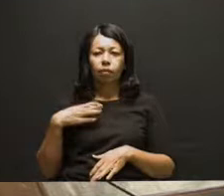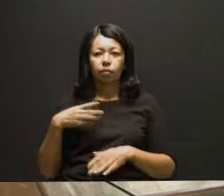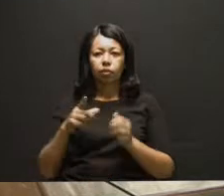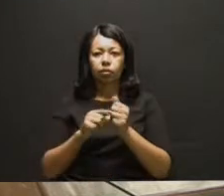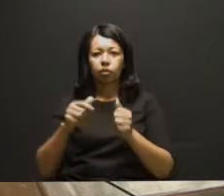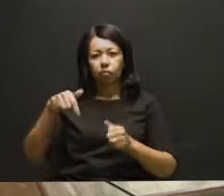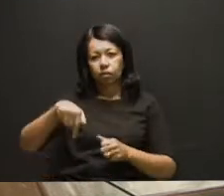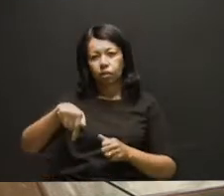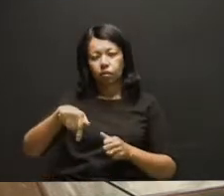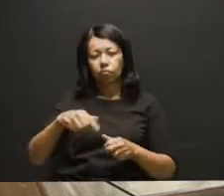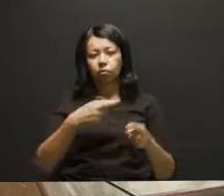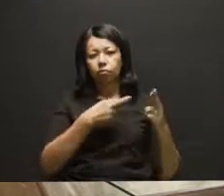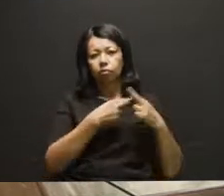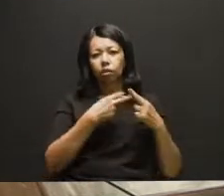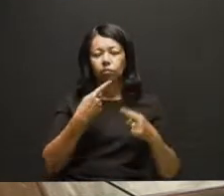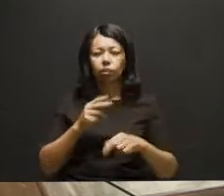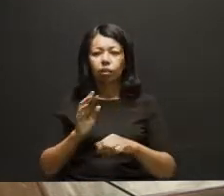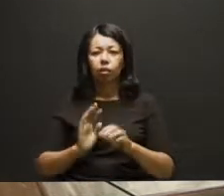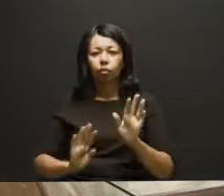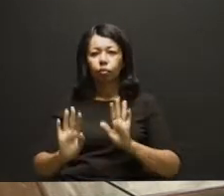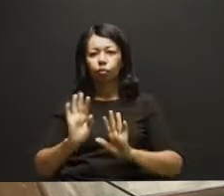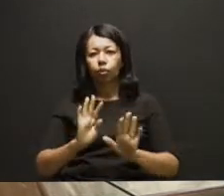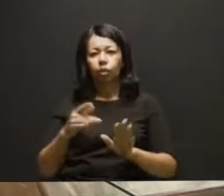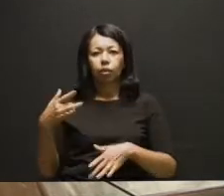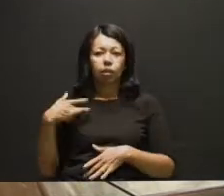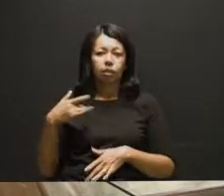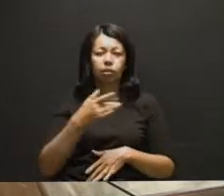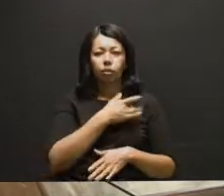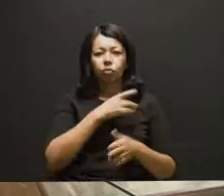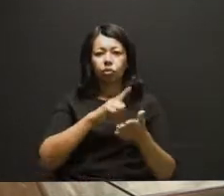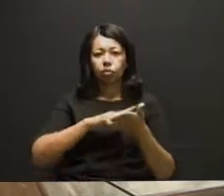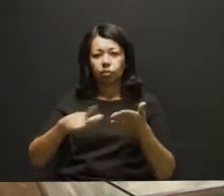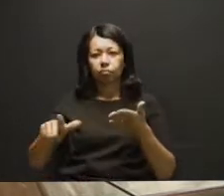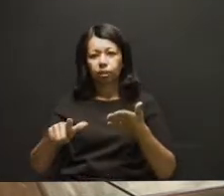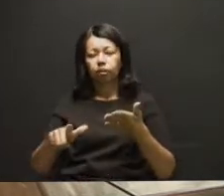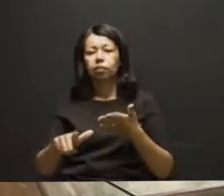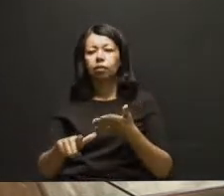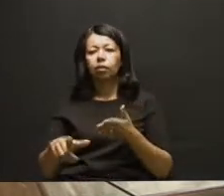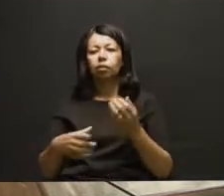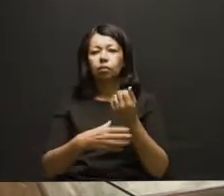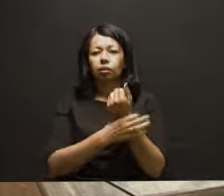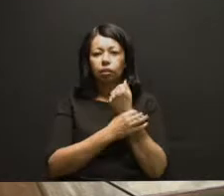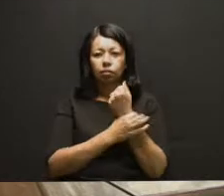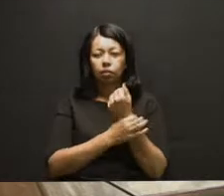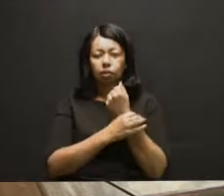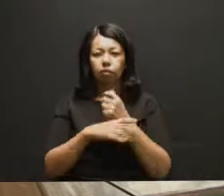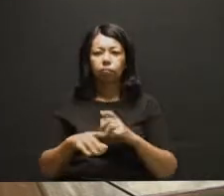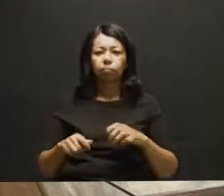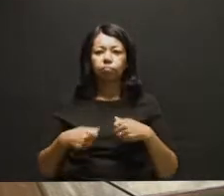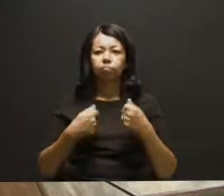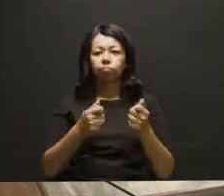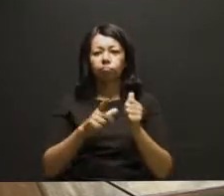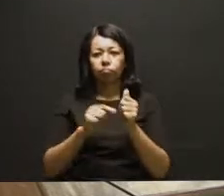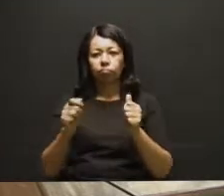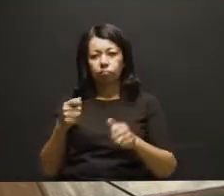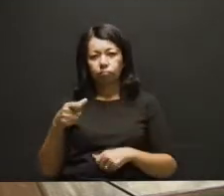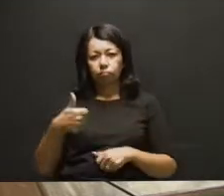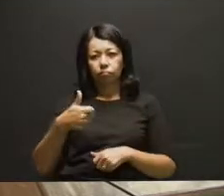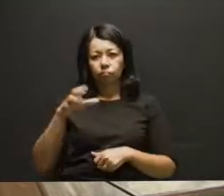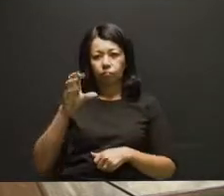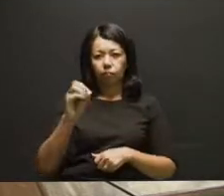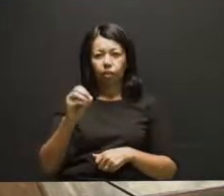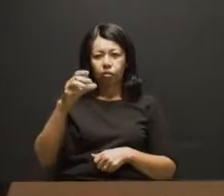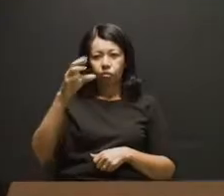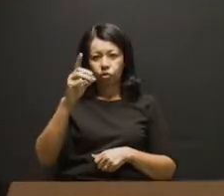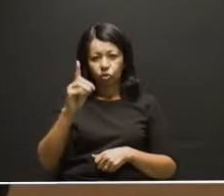a competência para zelar pela saúde higiene e segurança garantindo garantido no artigo 10 o